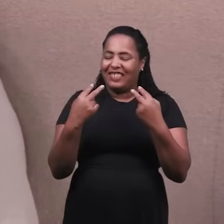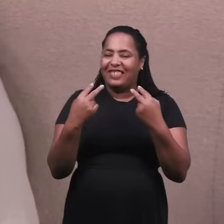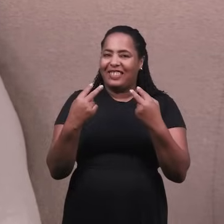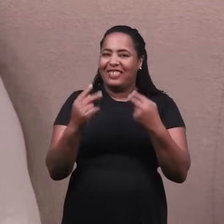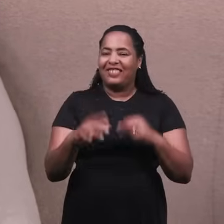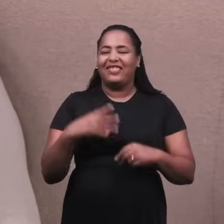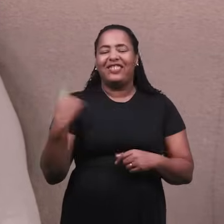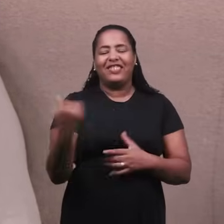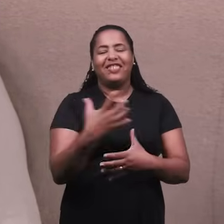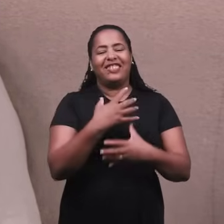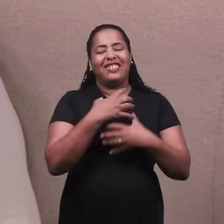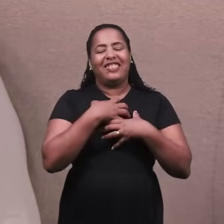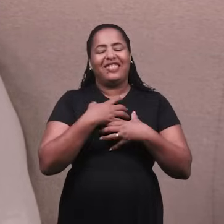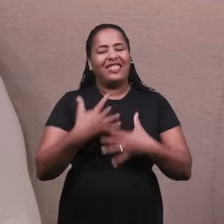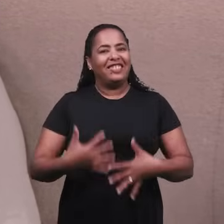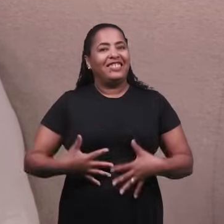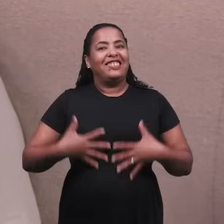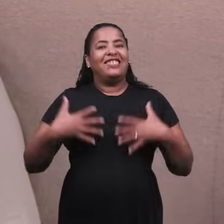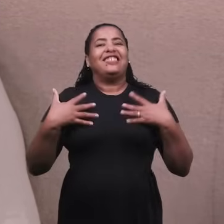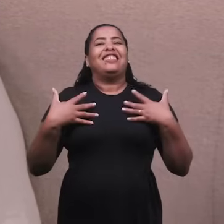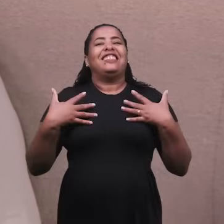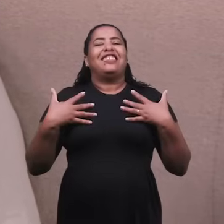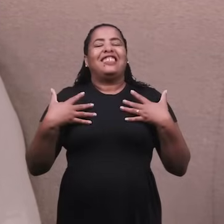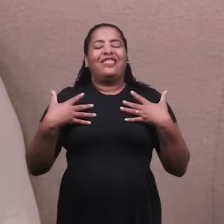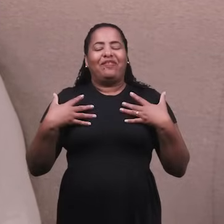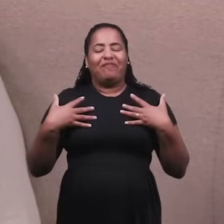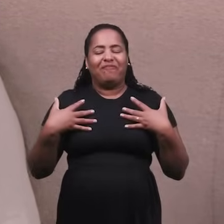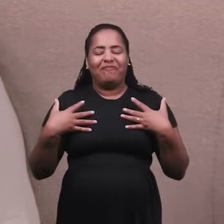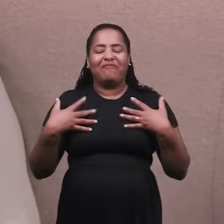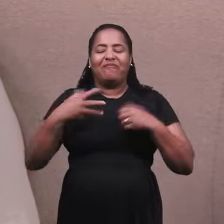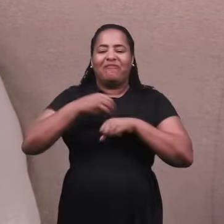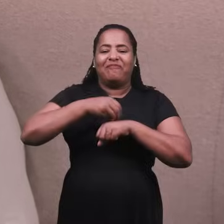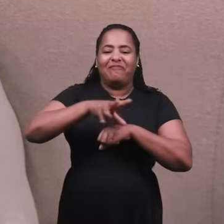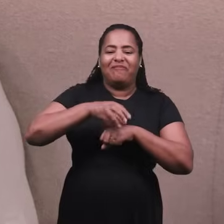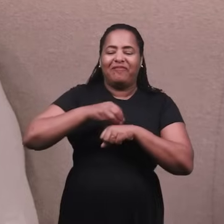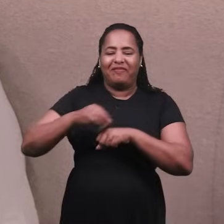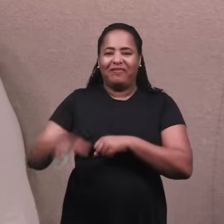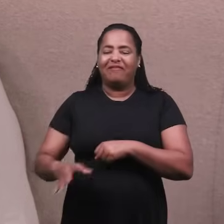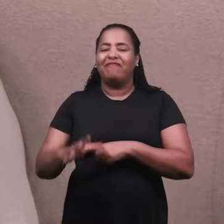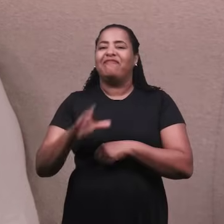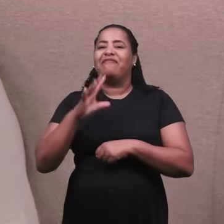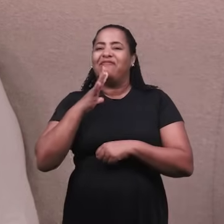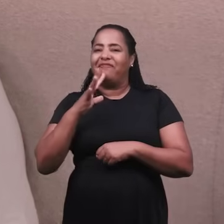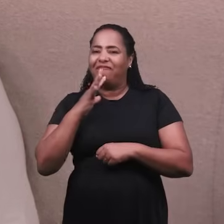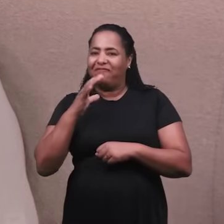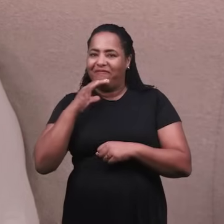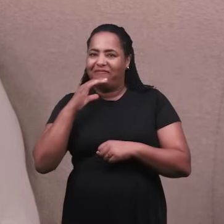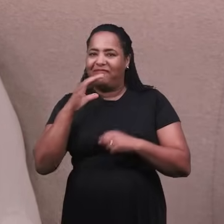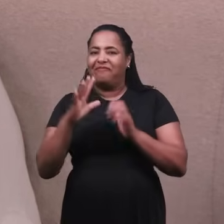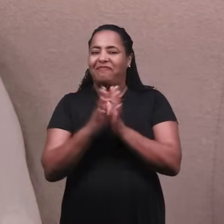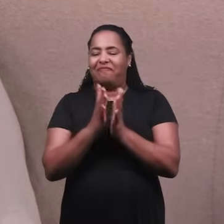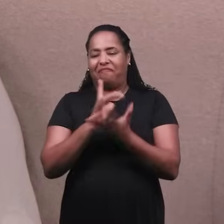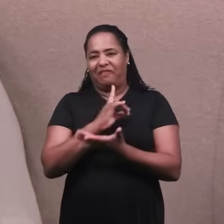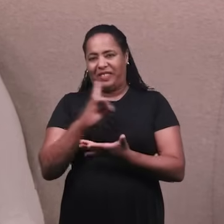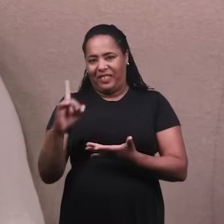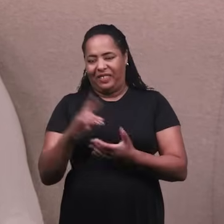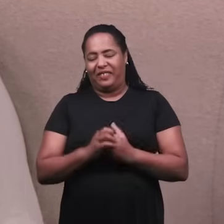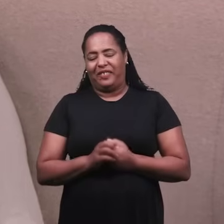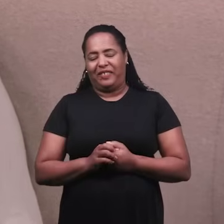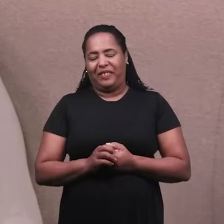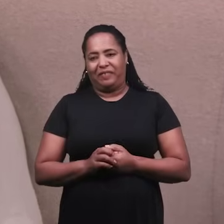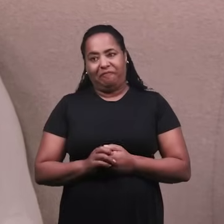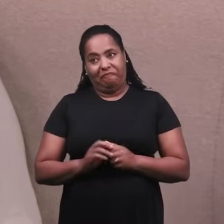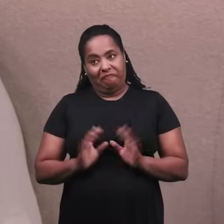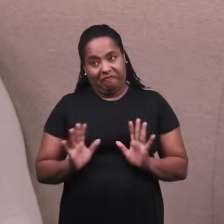professoras, nós nos sentimos muito honradas em transmitir os conhecimentos da palavra. É claro que